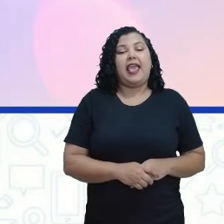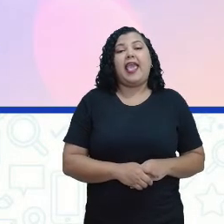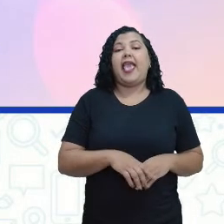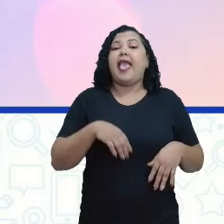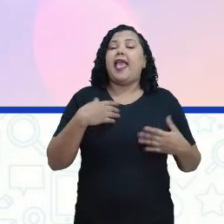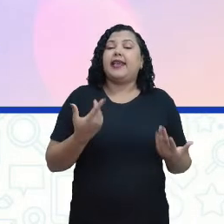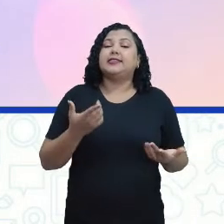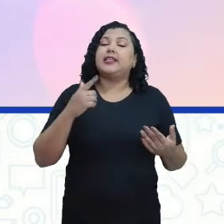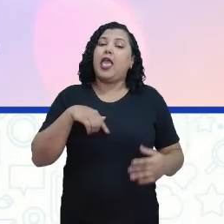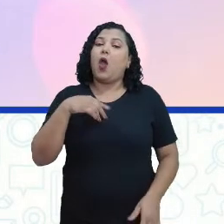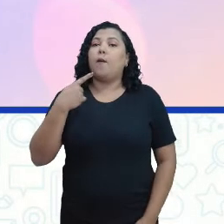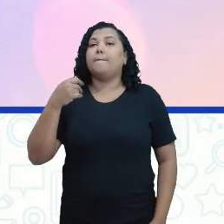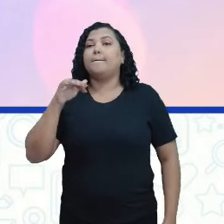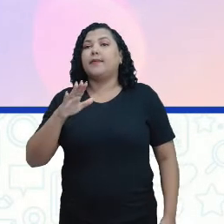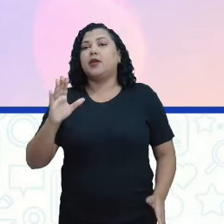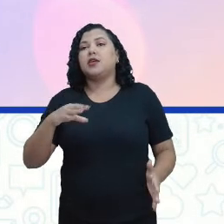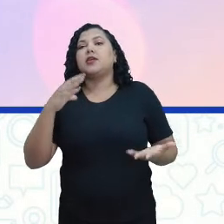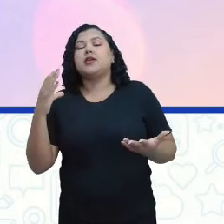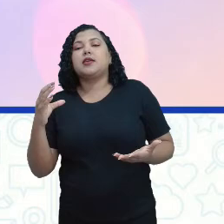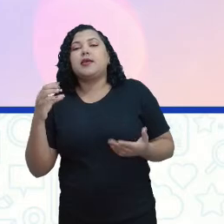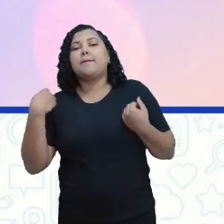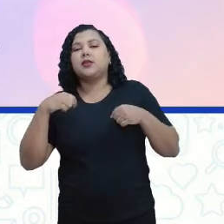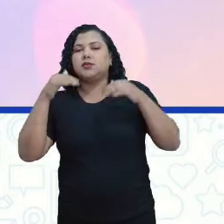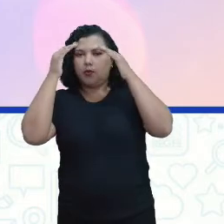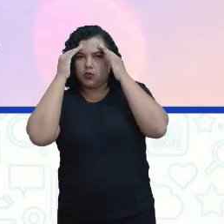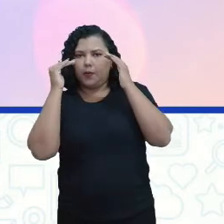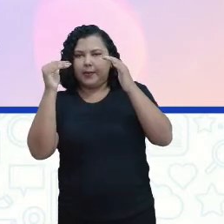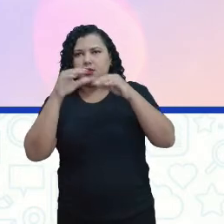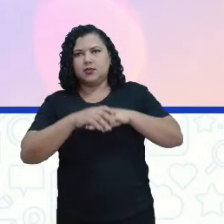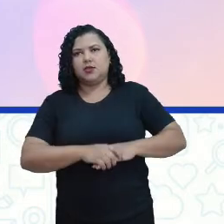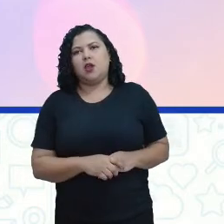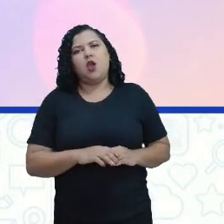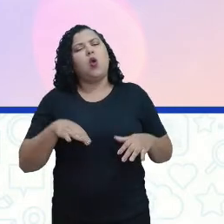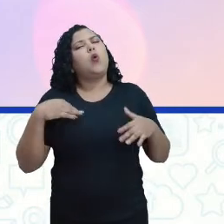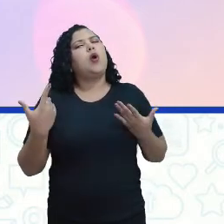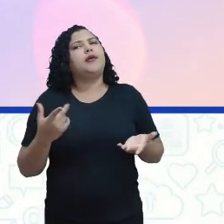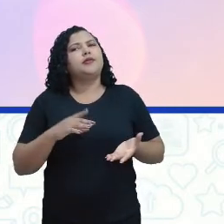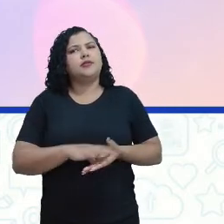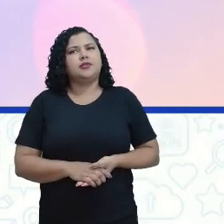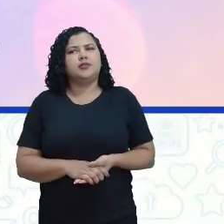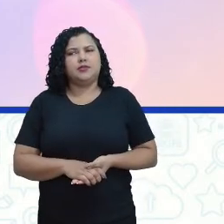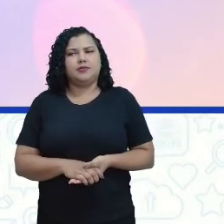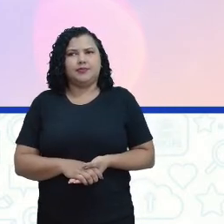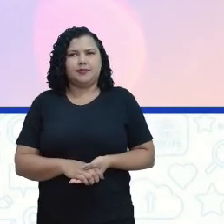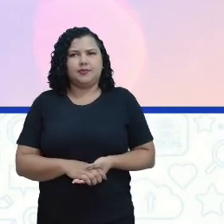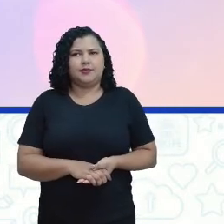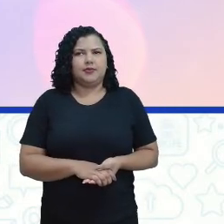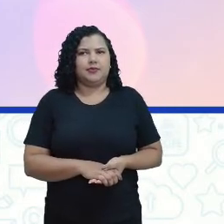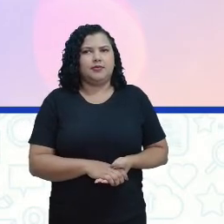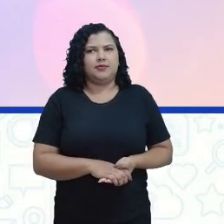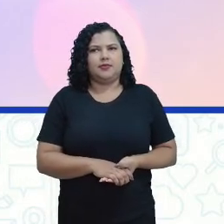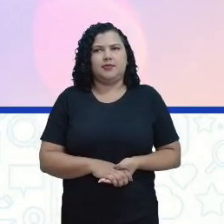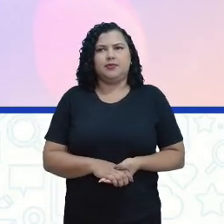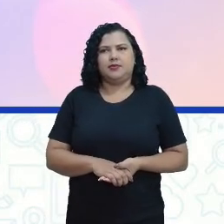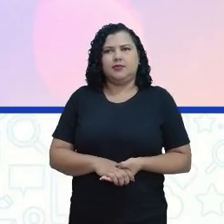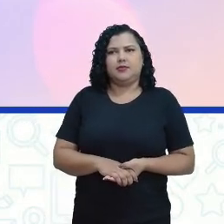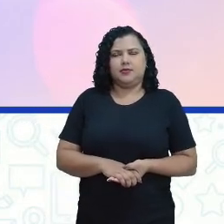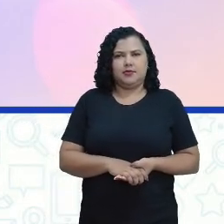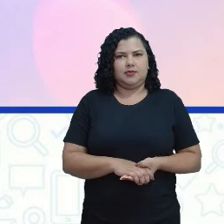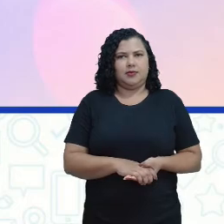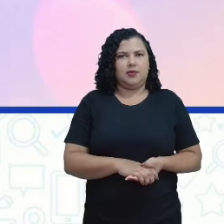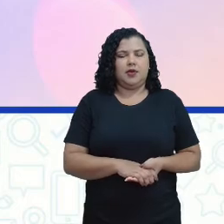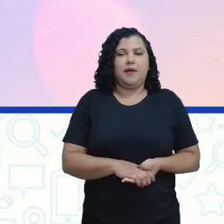um preceito, convém obedecer. Qual seria aqui a resposta? Qual seria a possibilidade